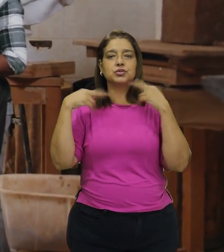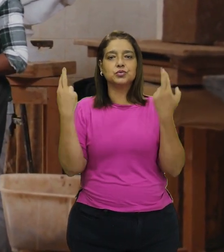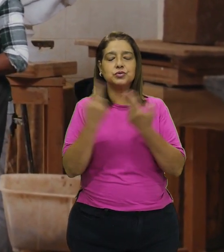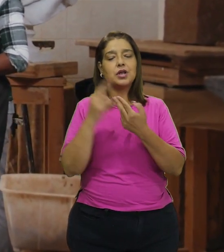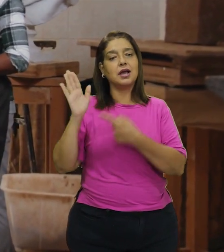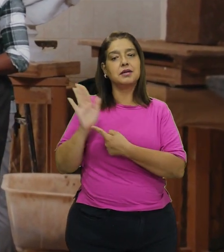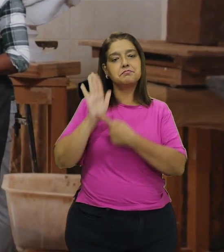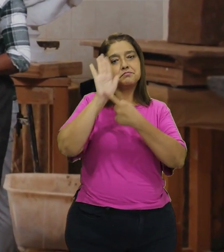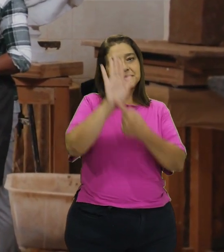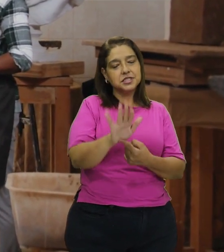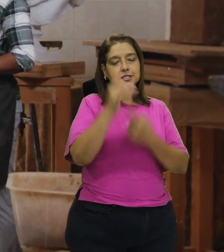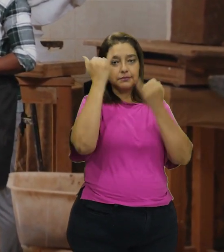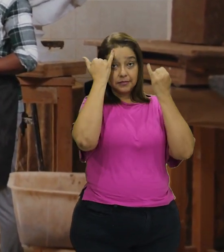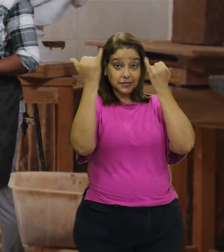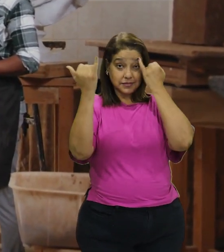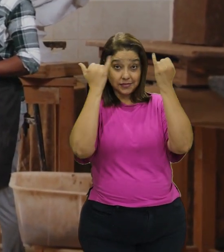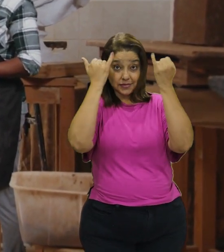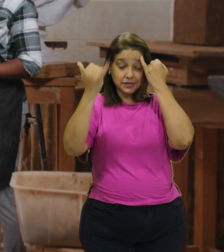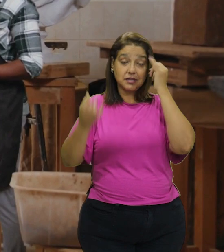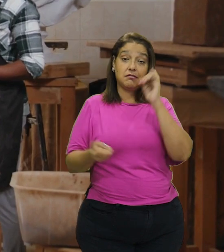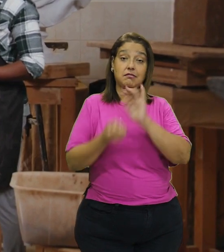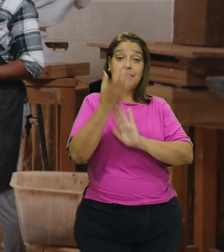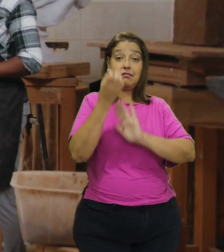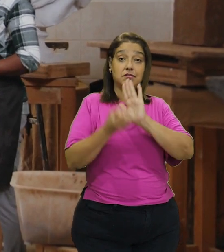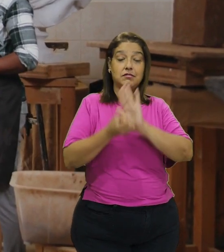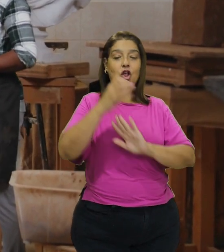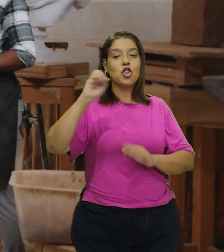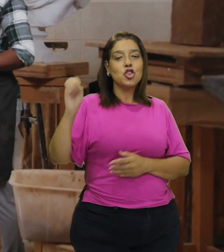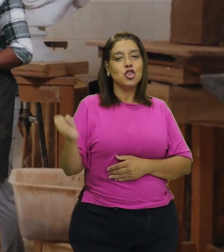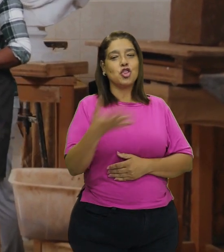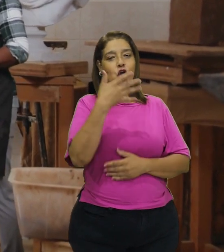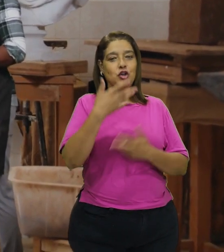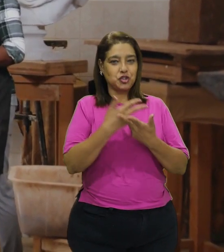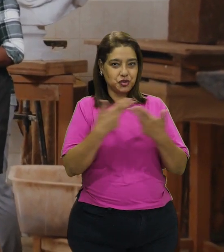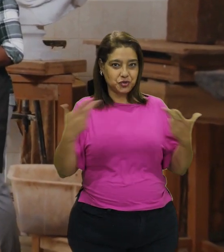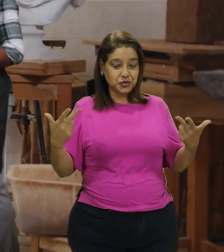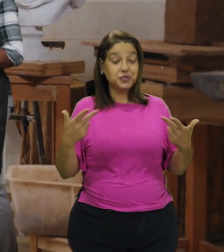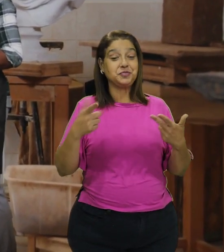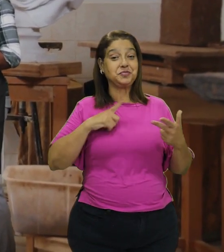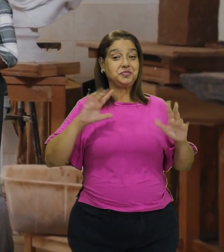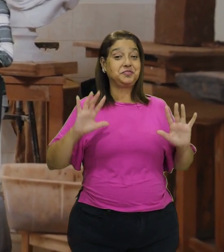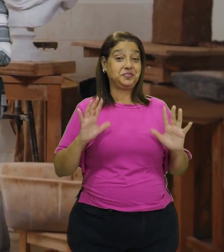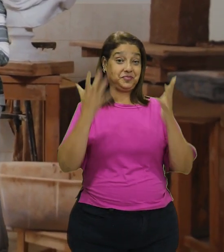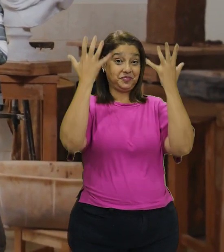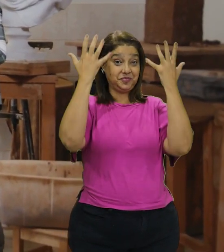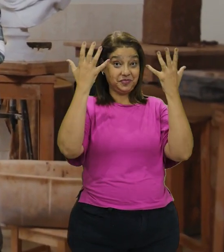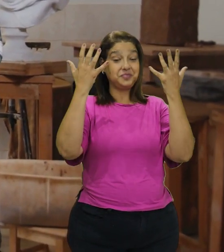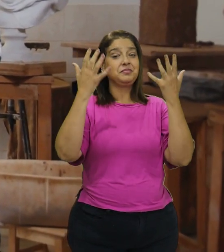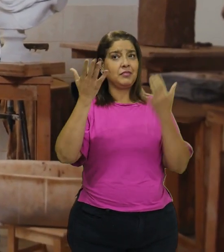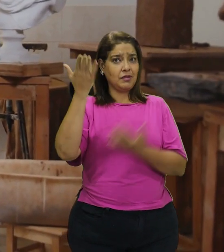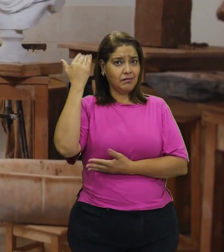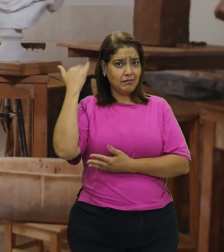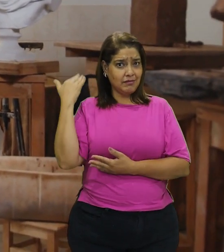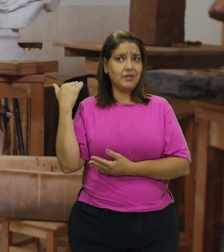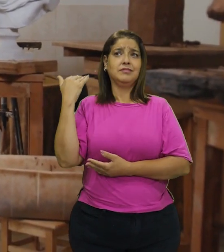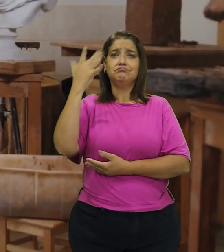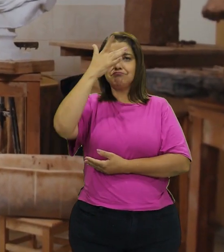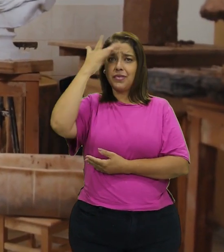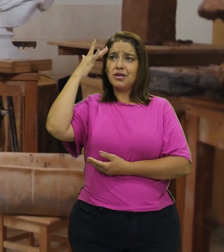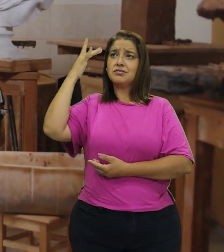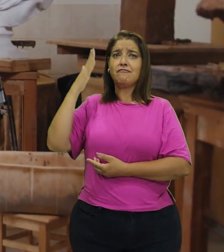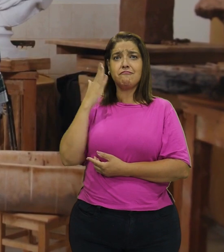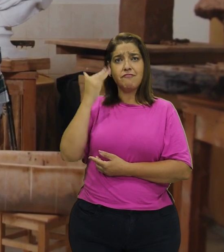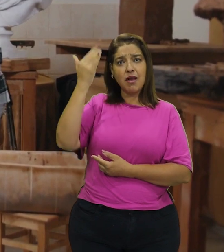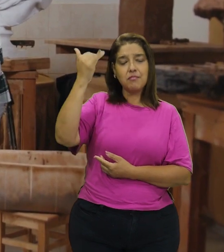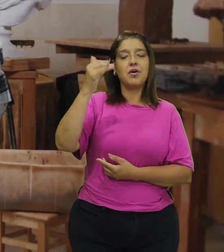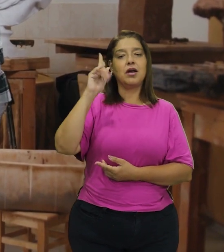para apresentar suas ideias e criações inovadoras em um evento que, embora polêmico na época,